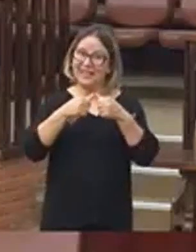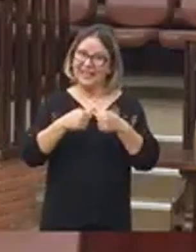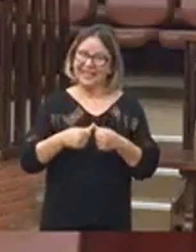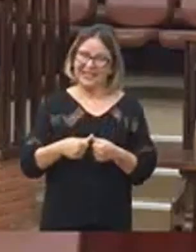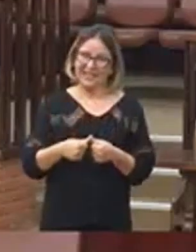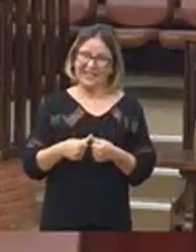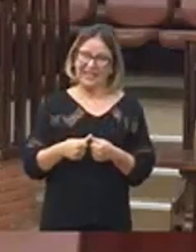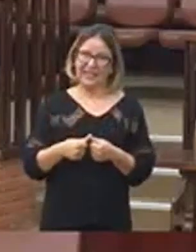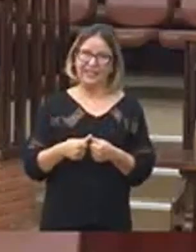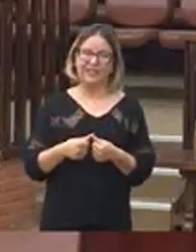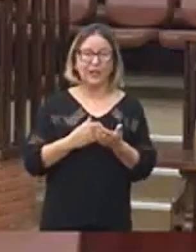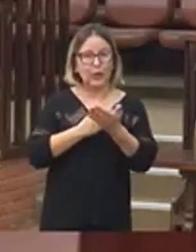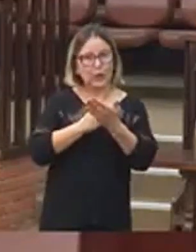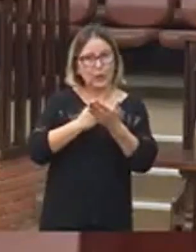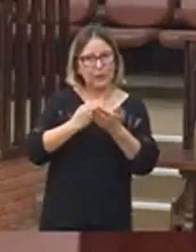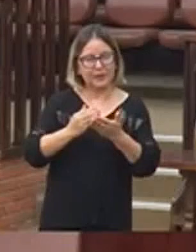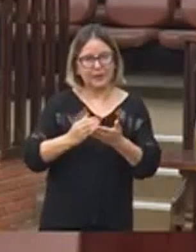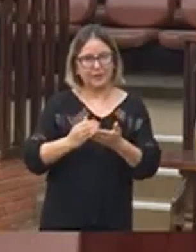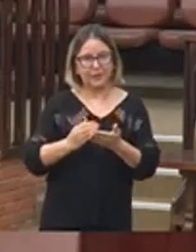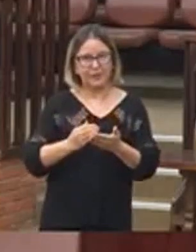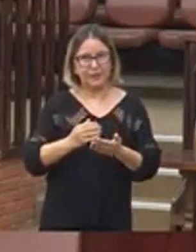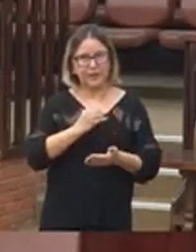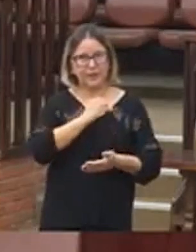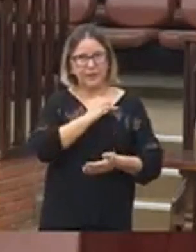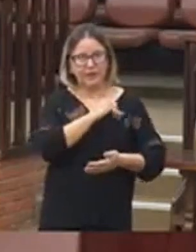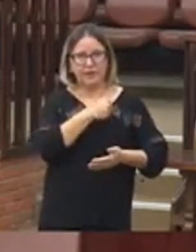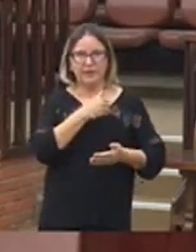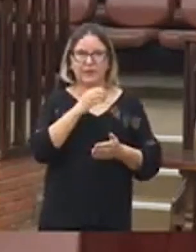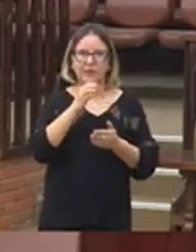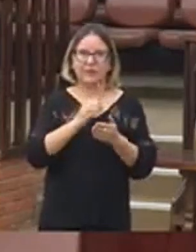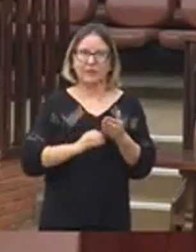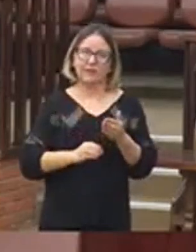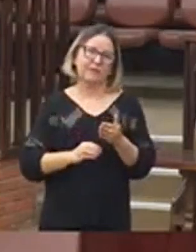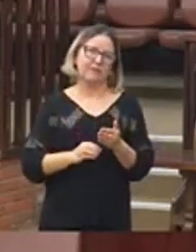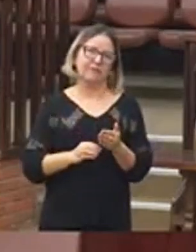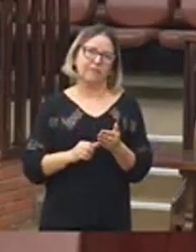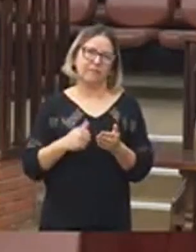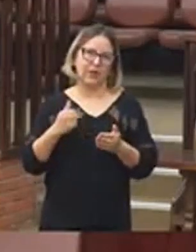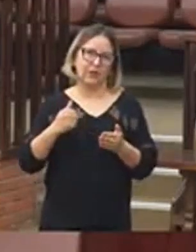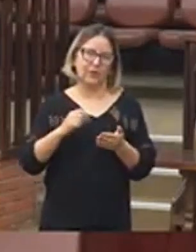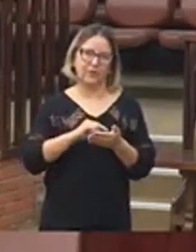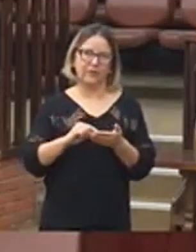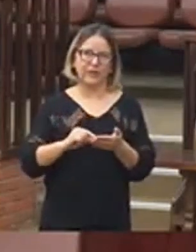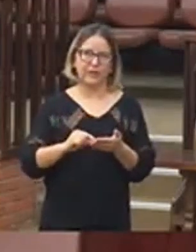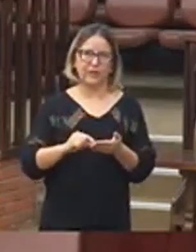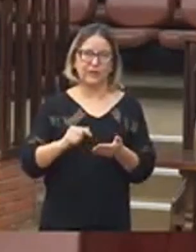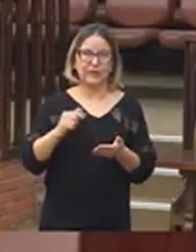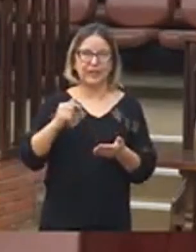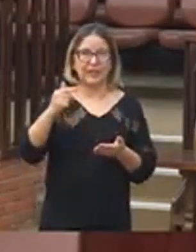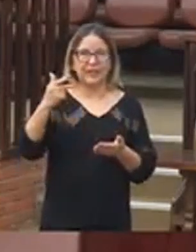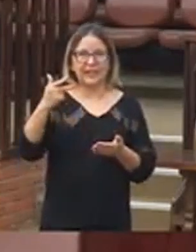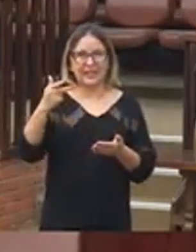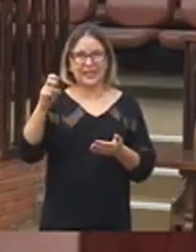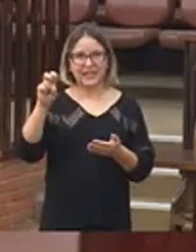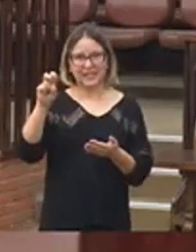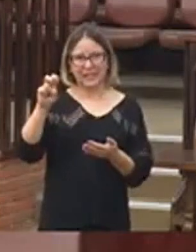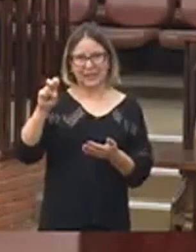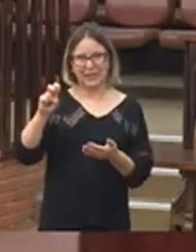de João, no capítulo 11, verso 35. 35. Este